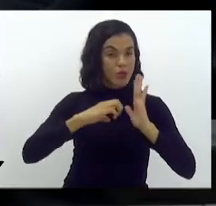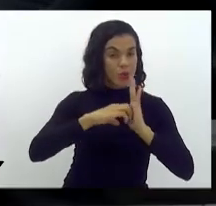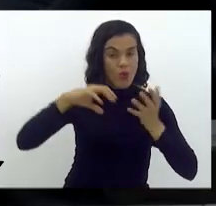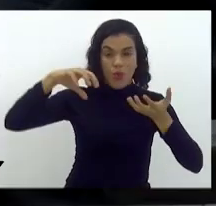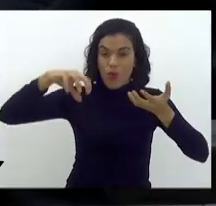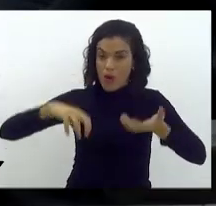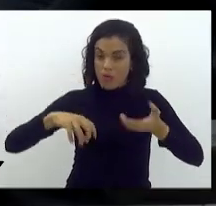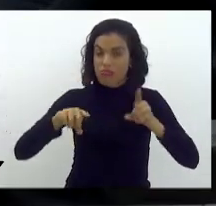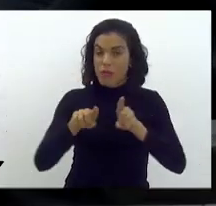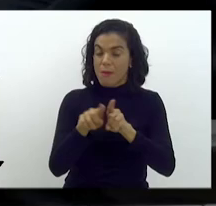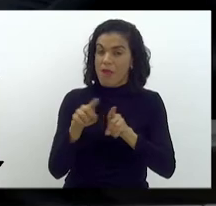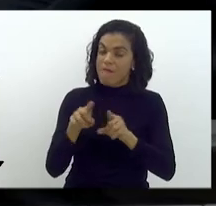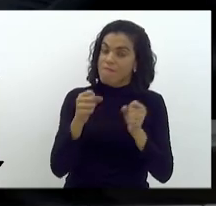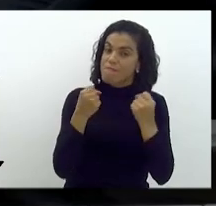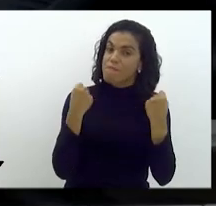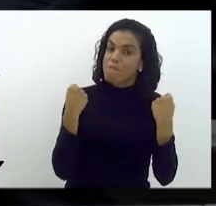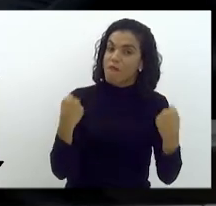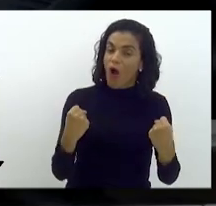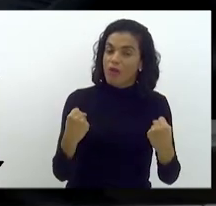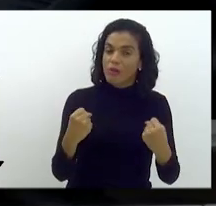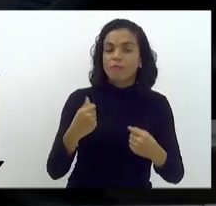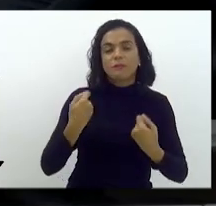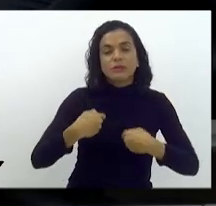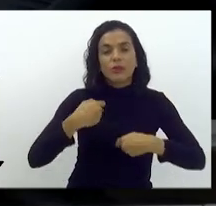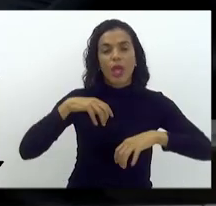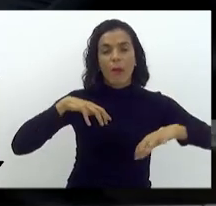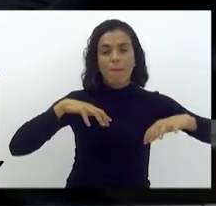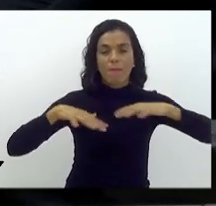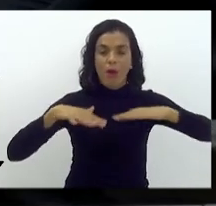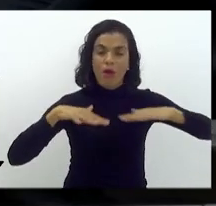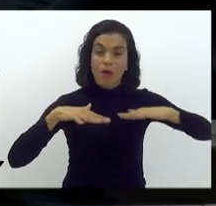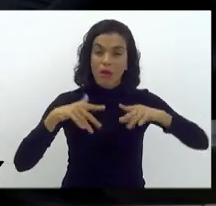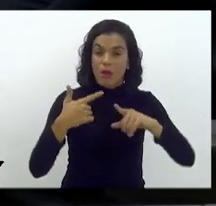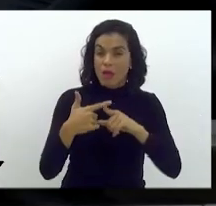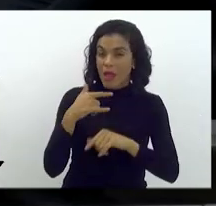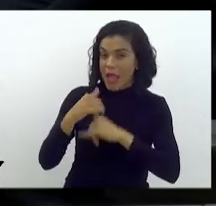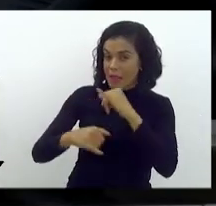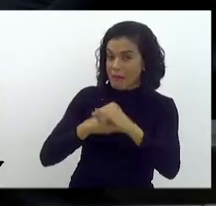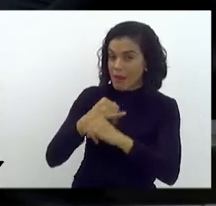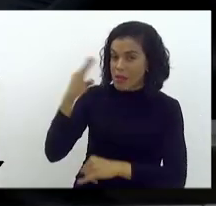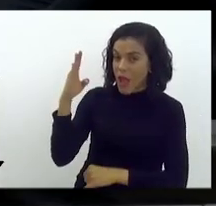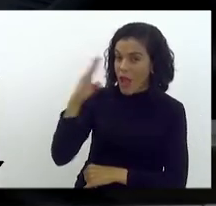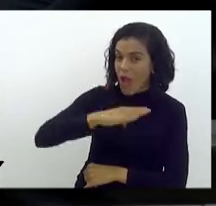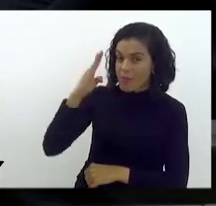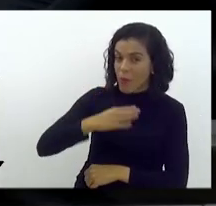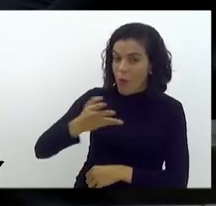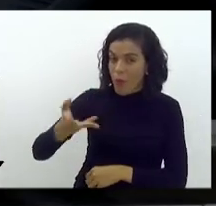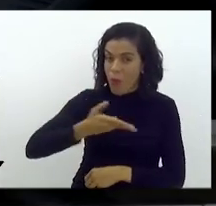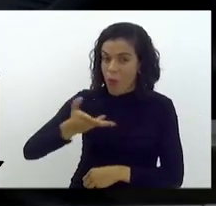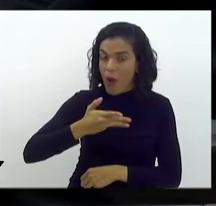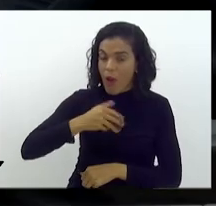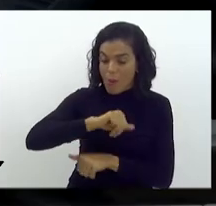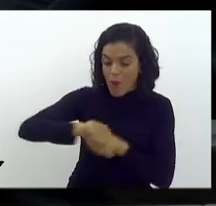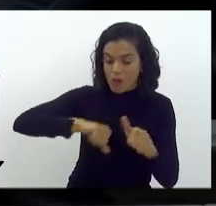muita força seria importante um movimento porque a internet se renova a cada momento e